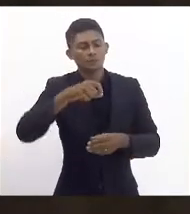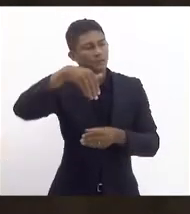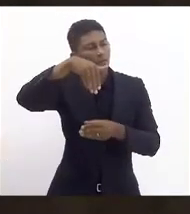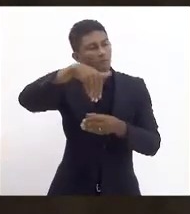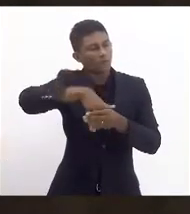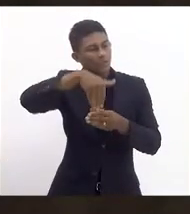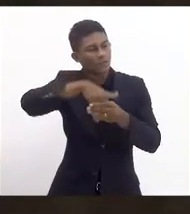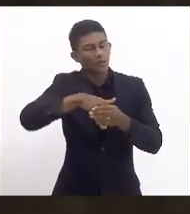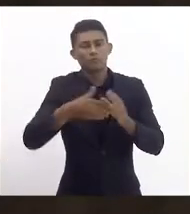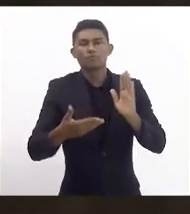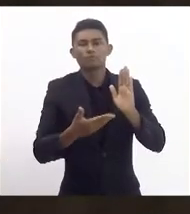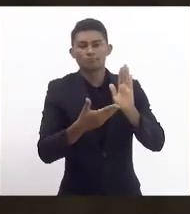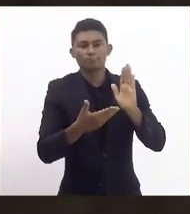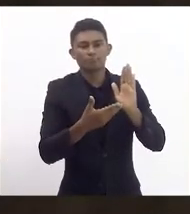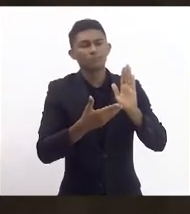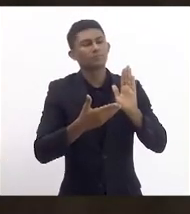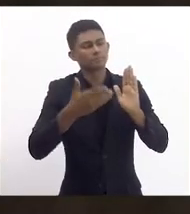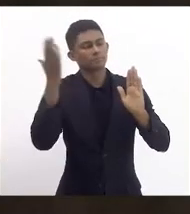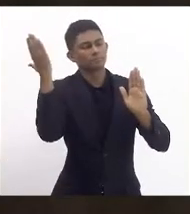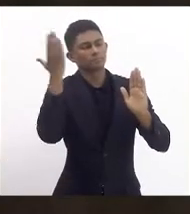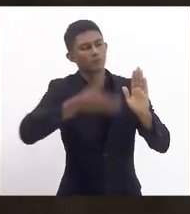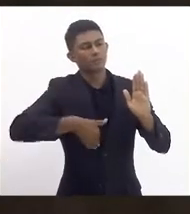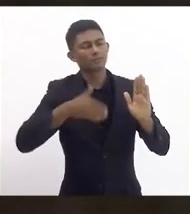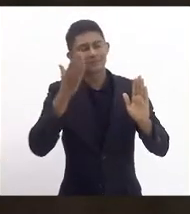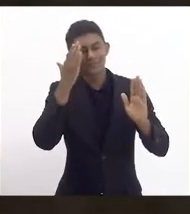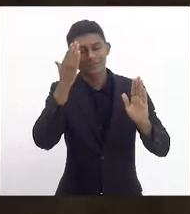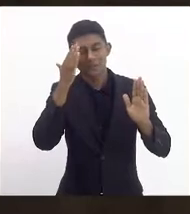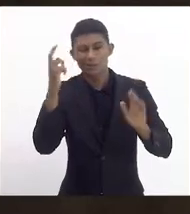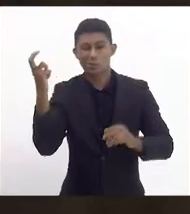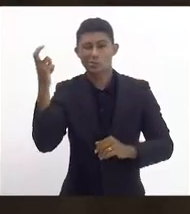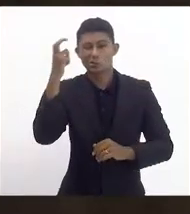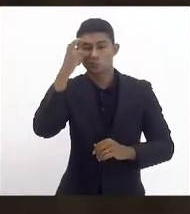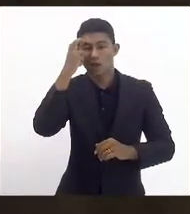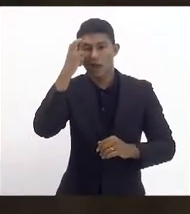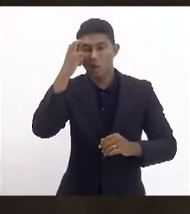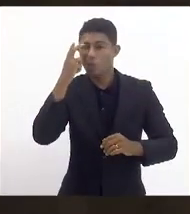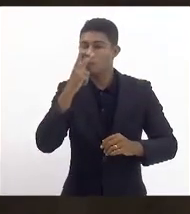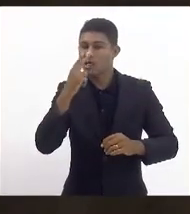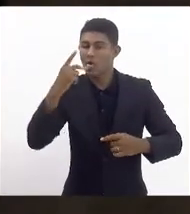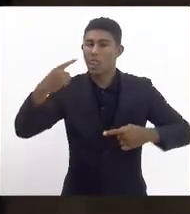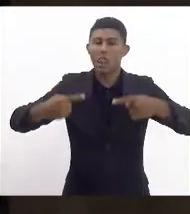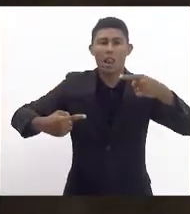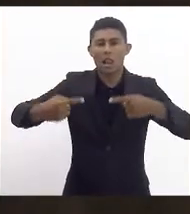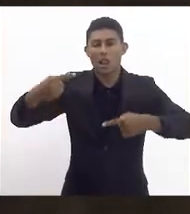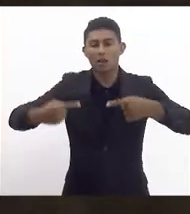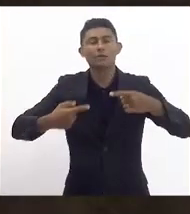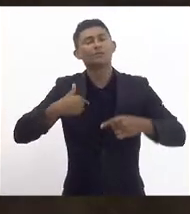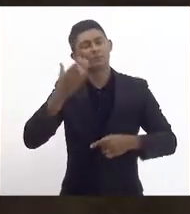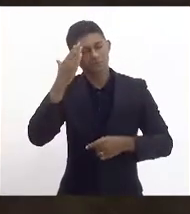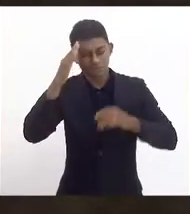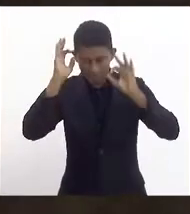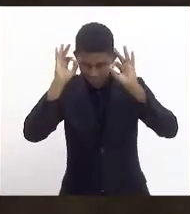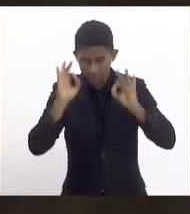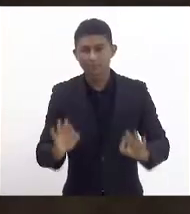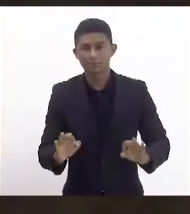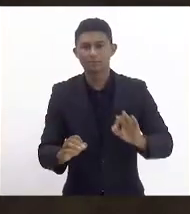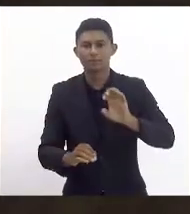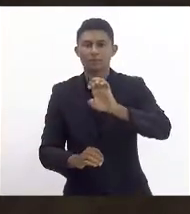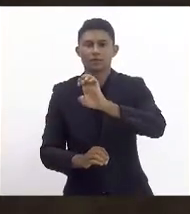reflete toda uma guerra cultural, uma guerra ideológica, porque eu tenho a convicção que essa turma da esquerda que